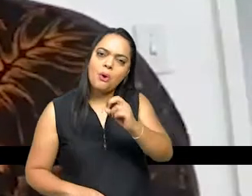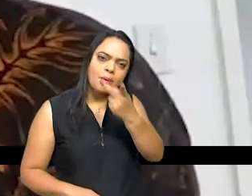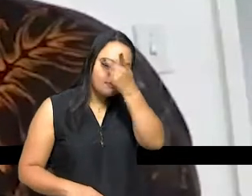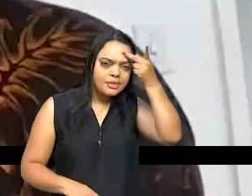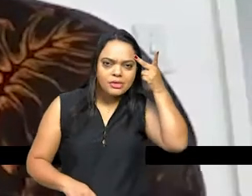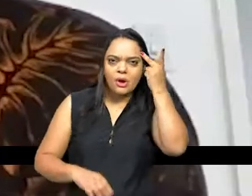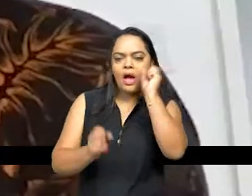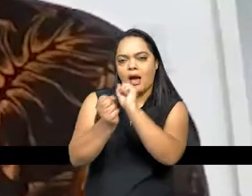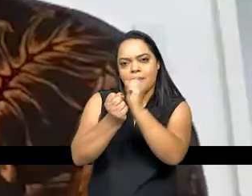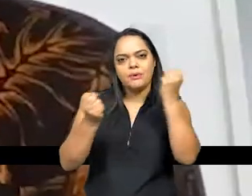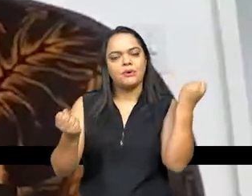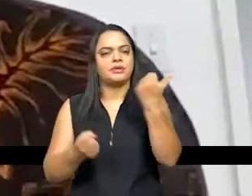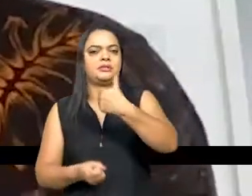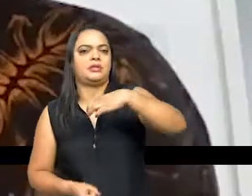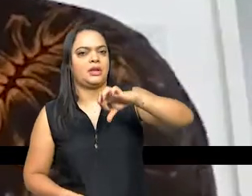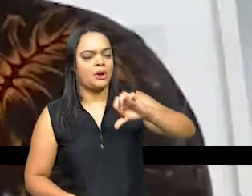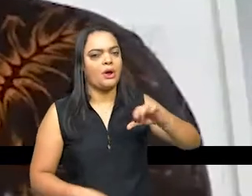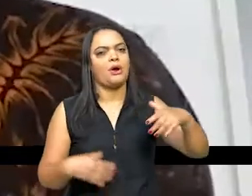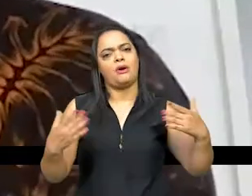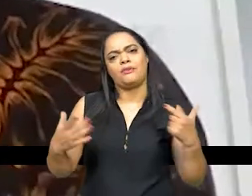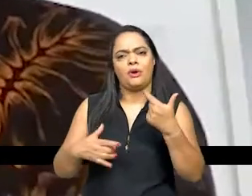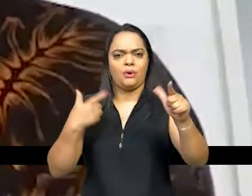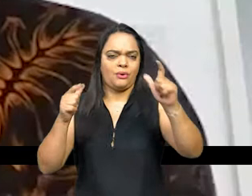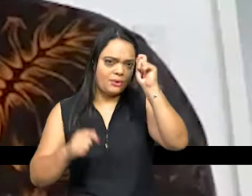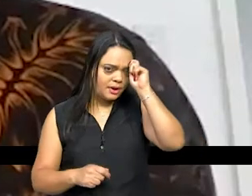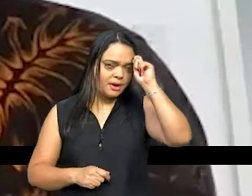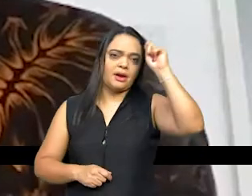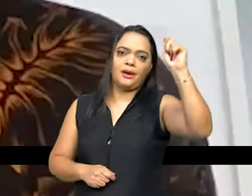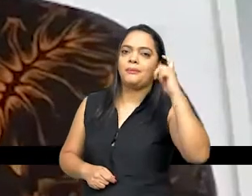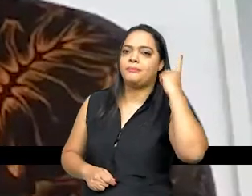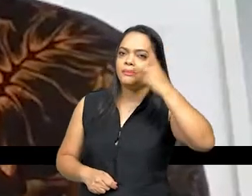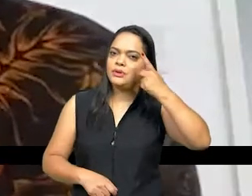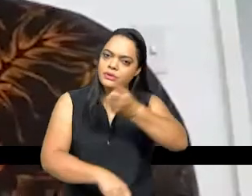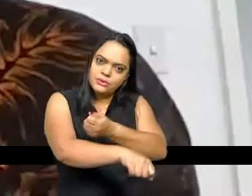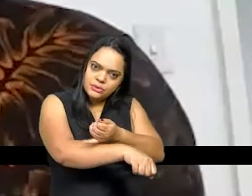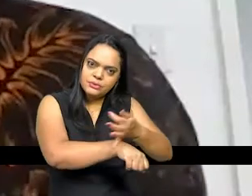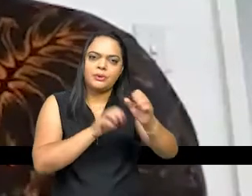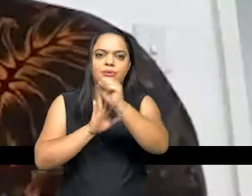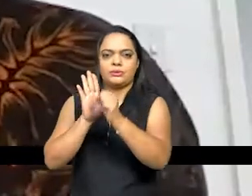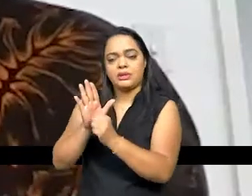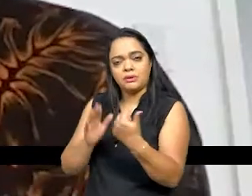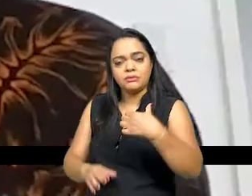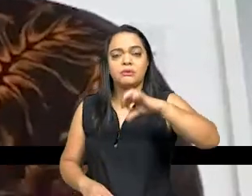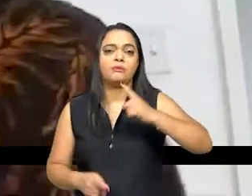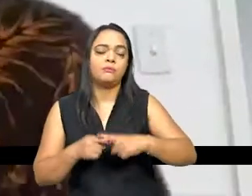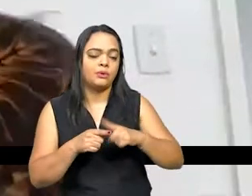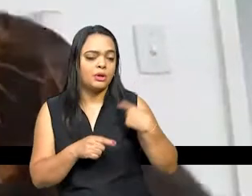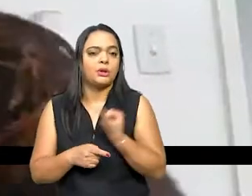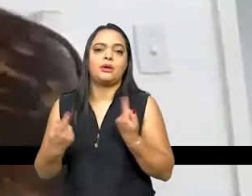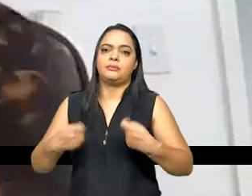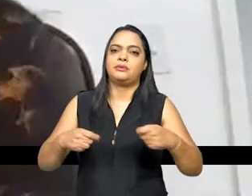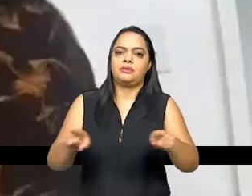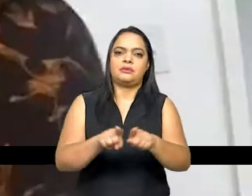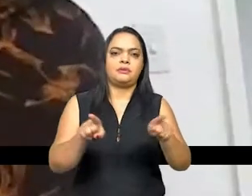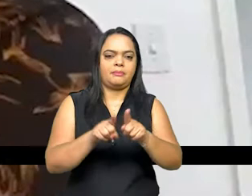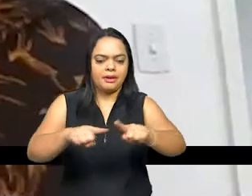mais tradicionais, como Joaquim Nabuco e outros autores políticos brancos lá do século XIX. Porque a gente também